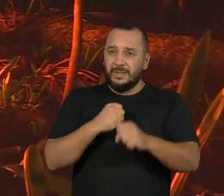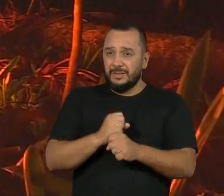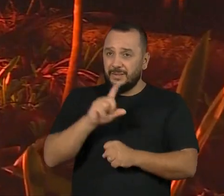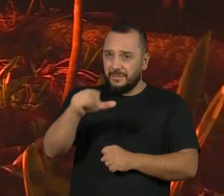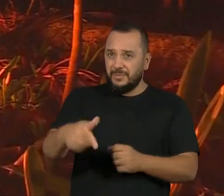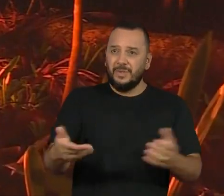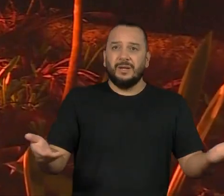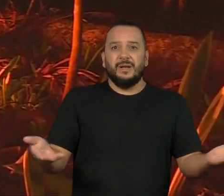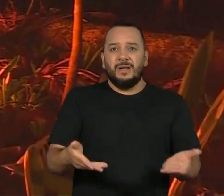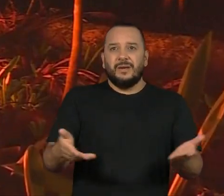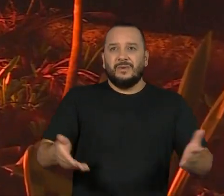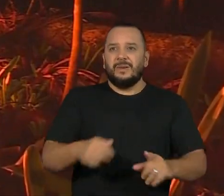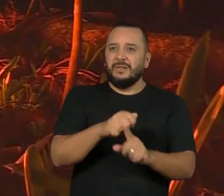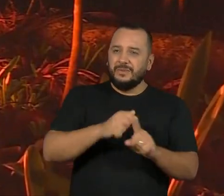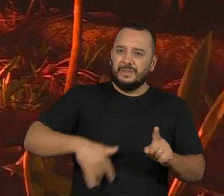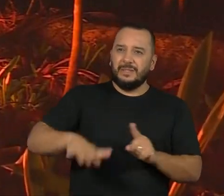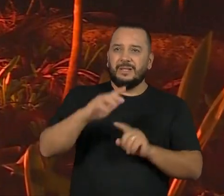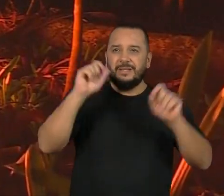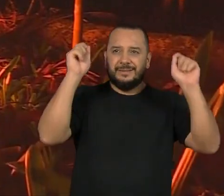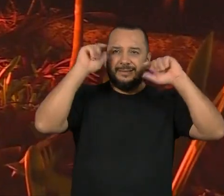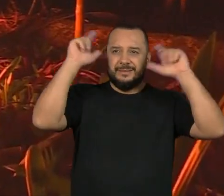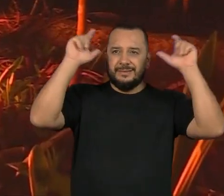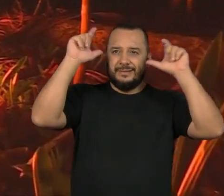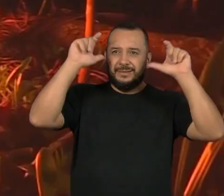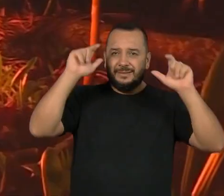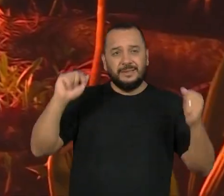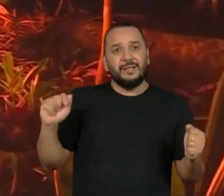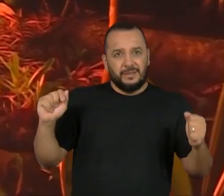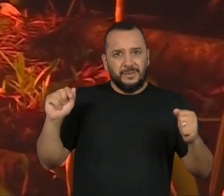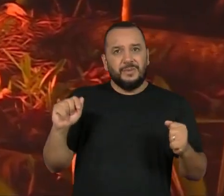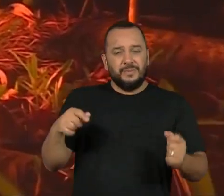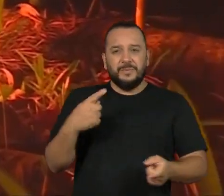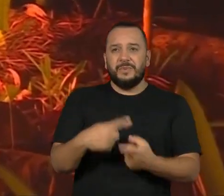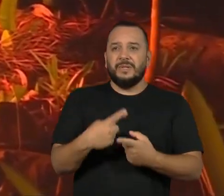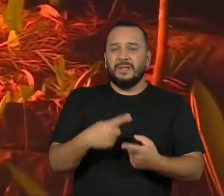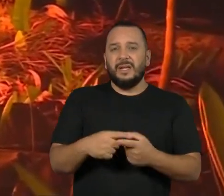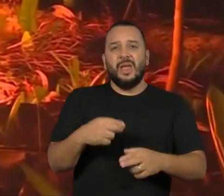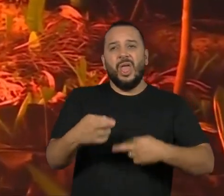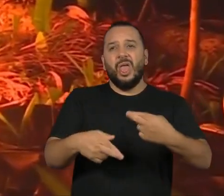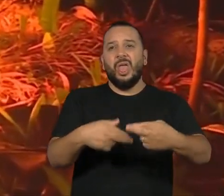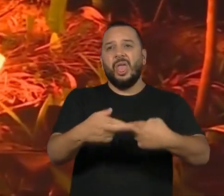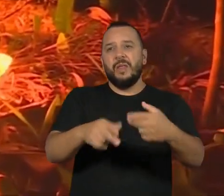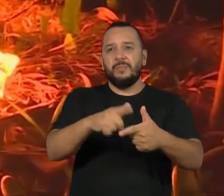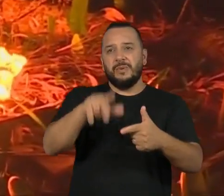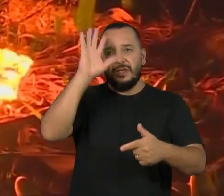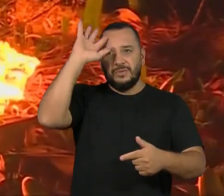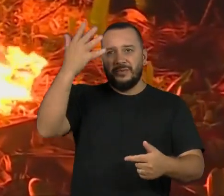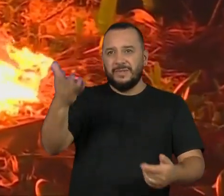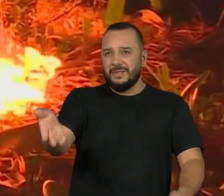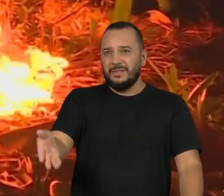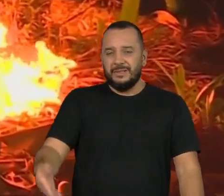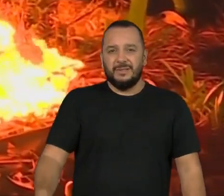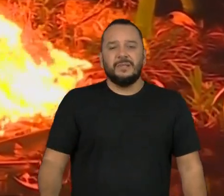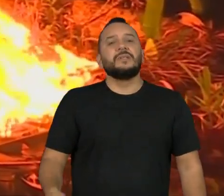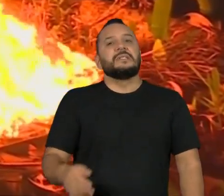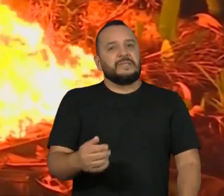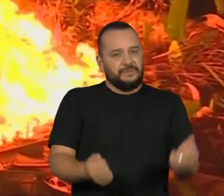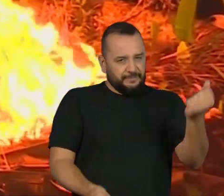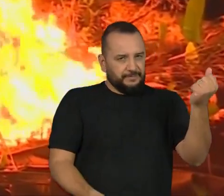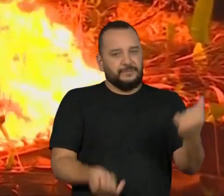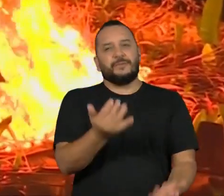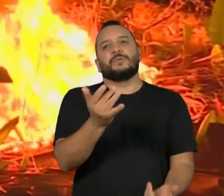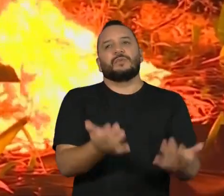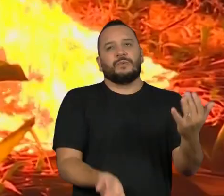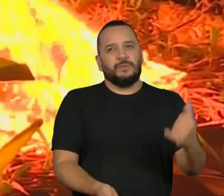que a sociedade está acordando mais dessa letargia que infelizmente ainda prevalece. É fogo,